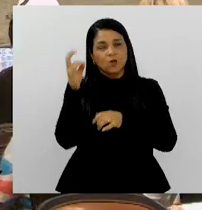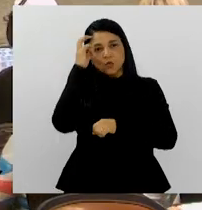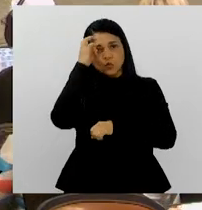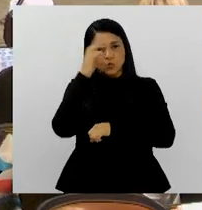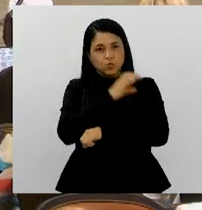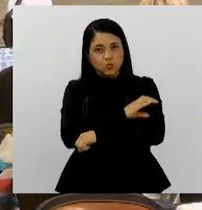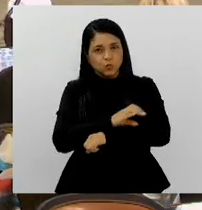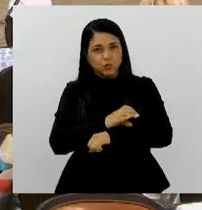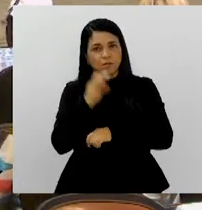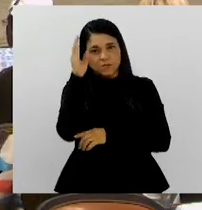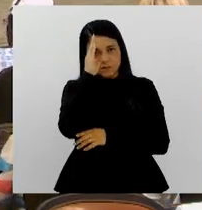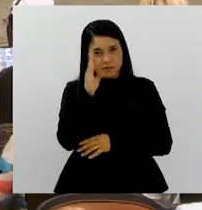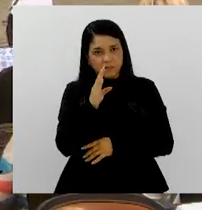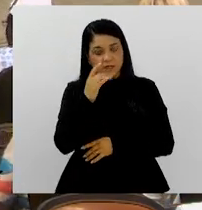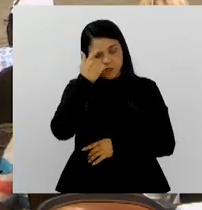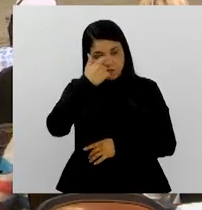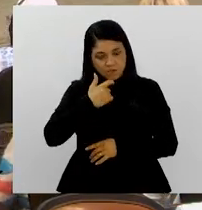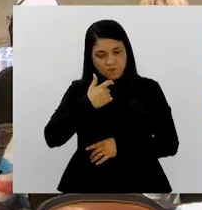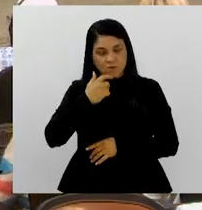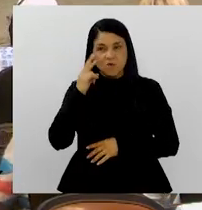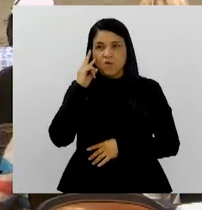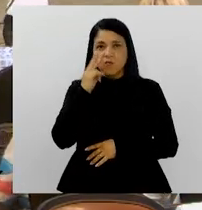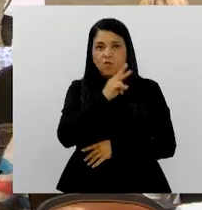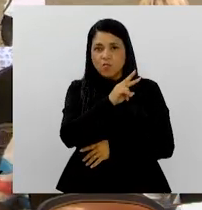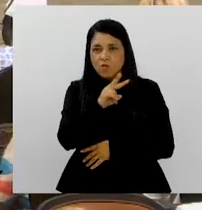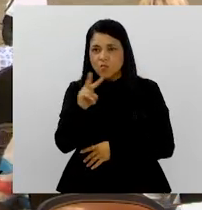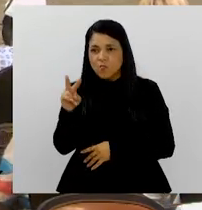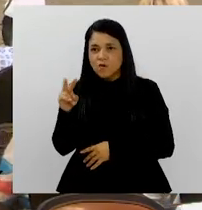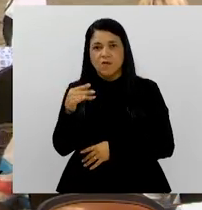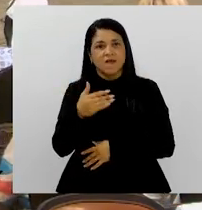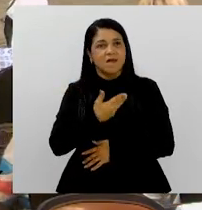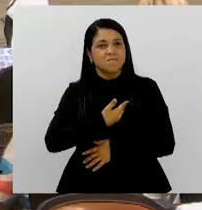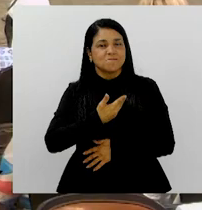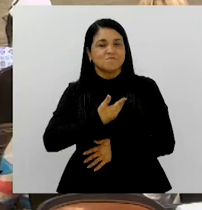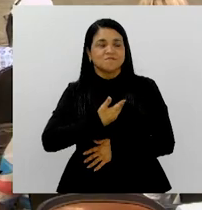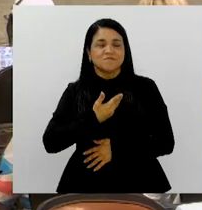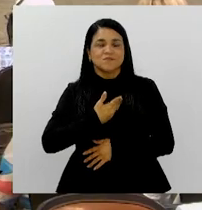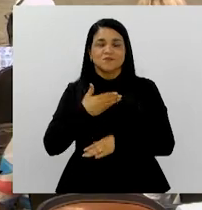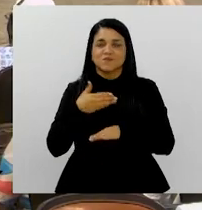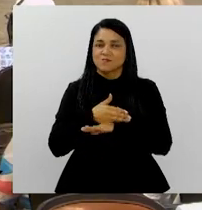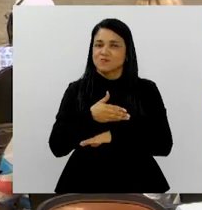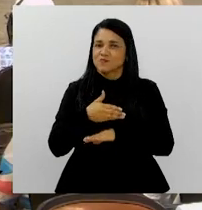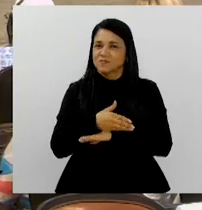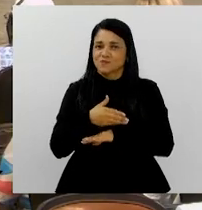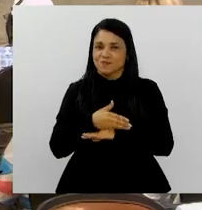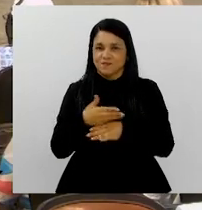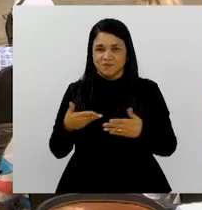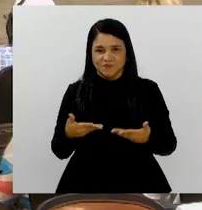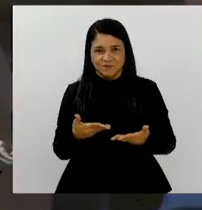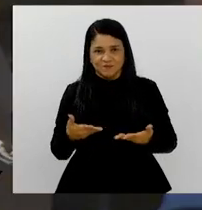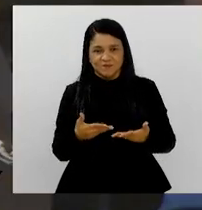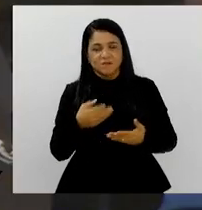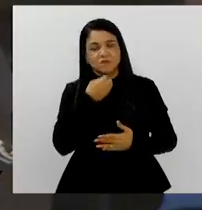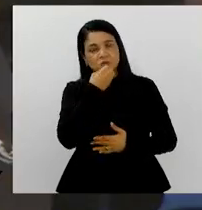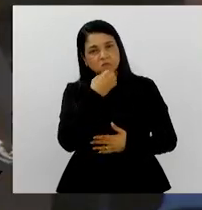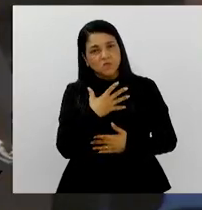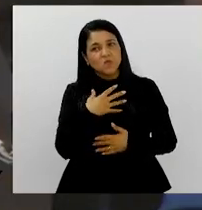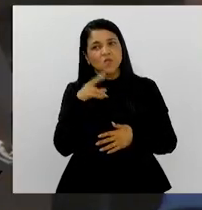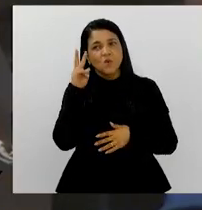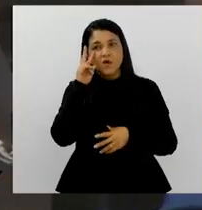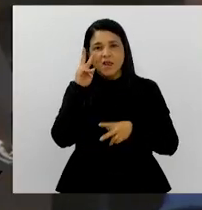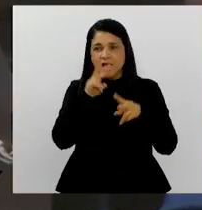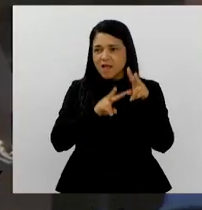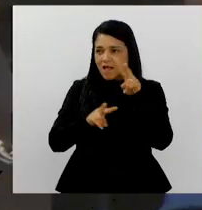me vejo nessa posição, olhando para o rosto de tantos amigos aqui presentes. É muito bom poder olhar para